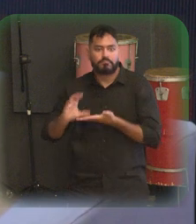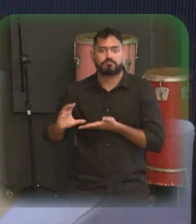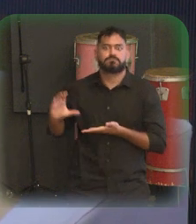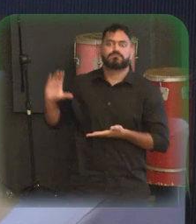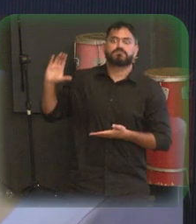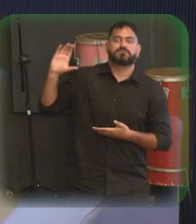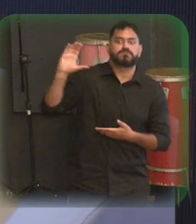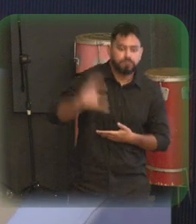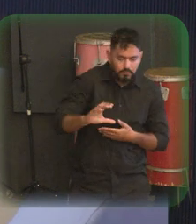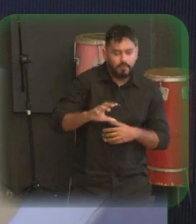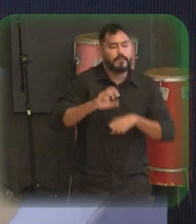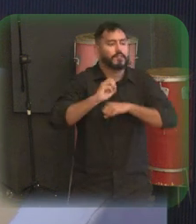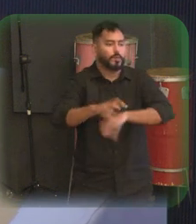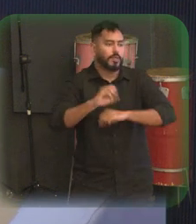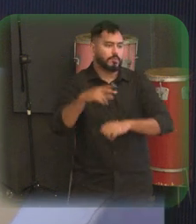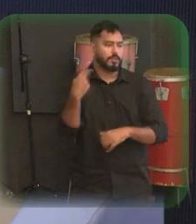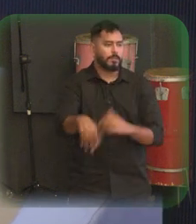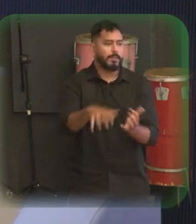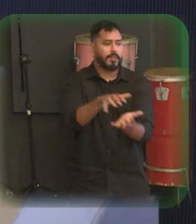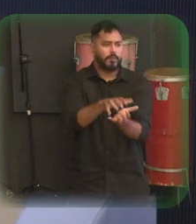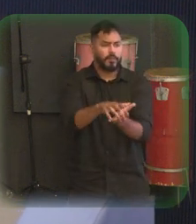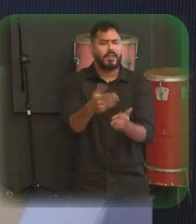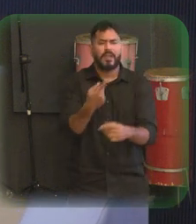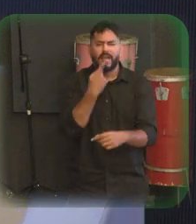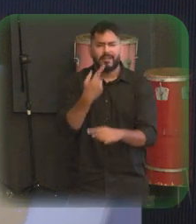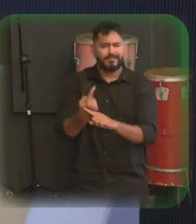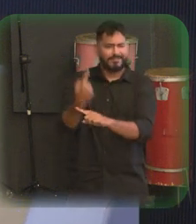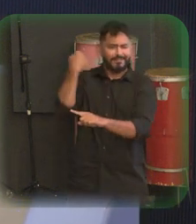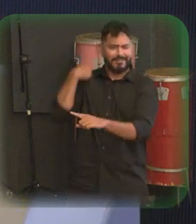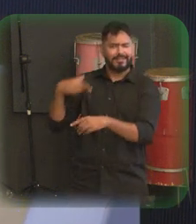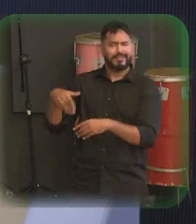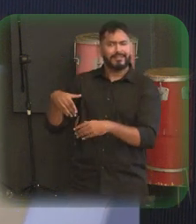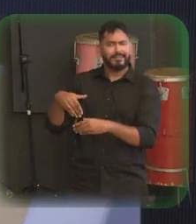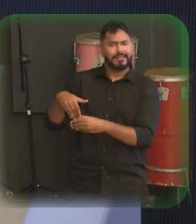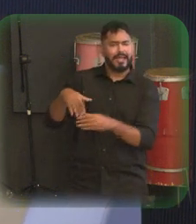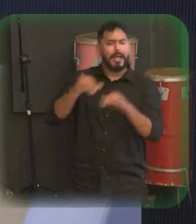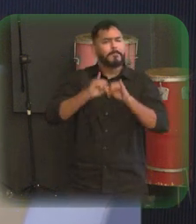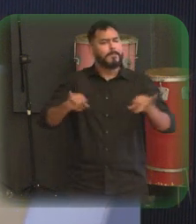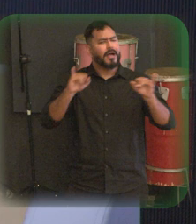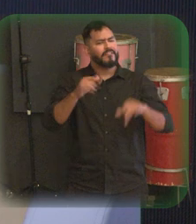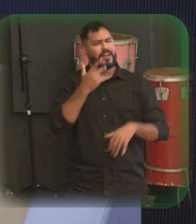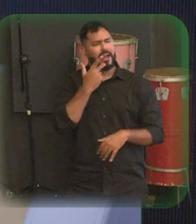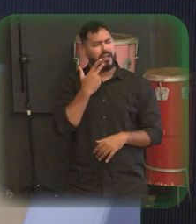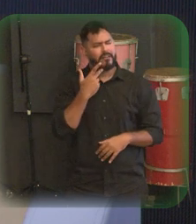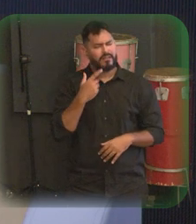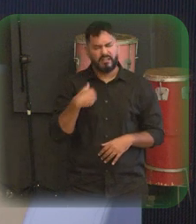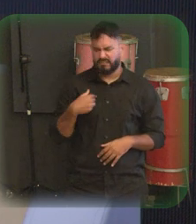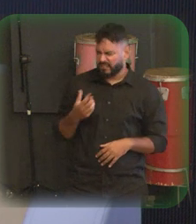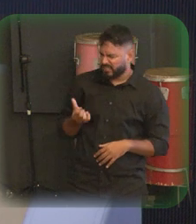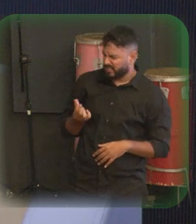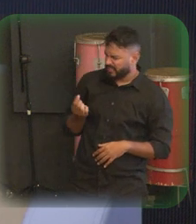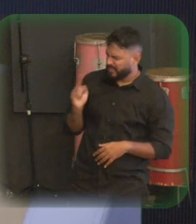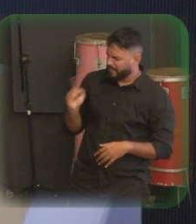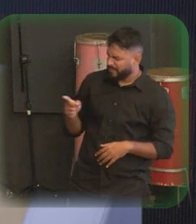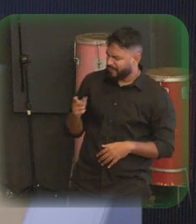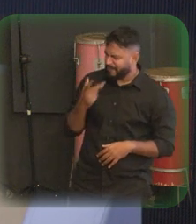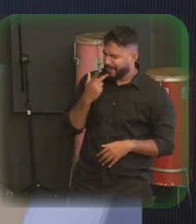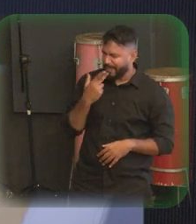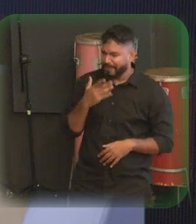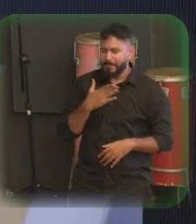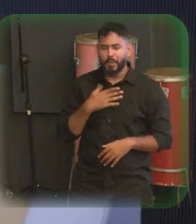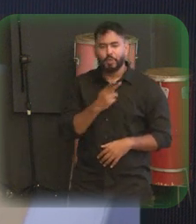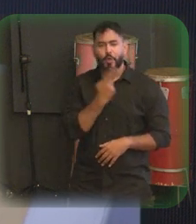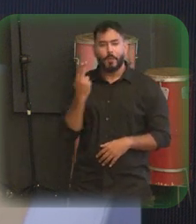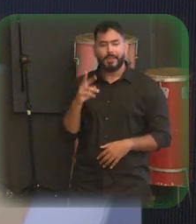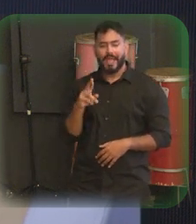em Pernambuco. Quando eu falava sobre isso na campanha, diziam assim, mas 60 mil vagas de creche, né? História de brincar com a creche, né?